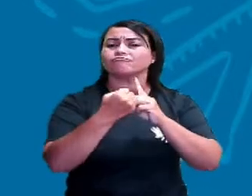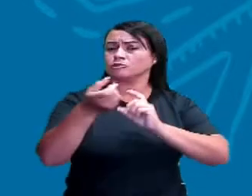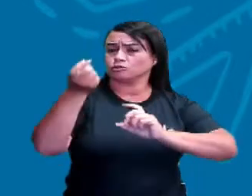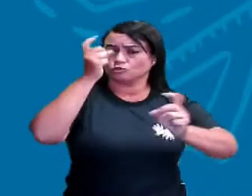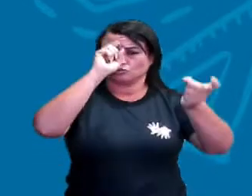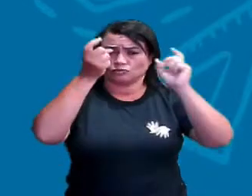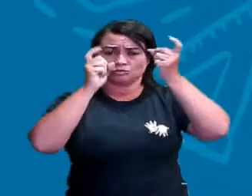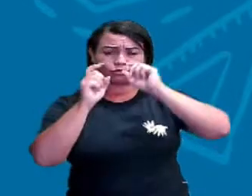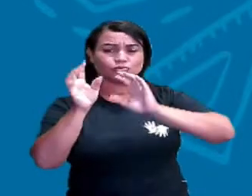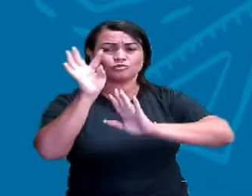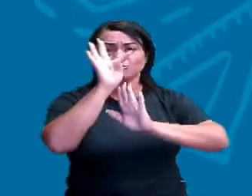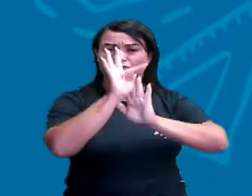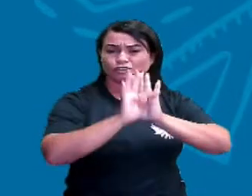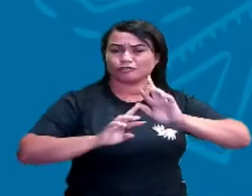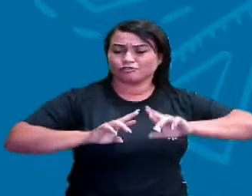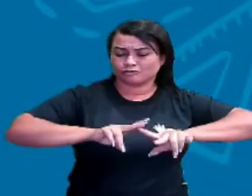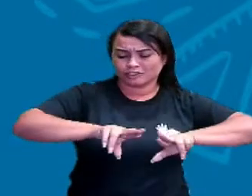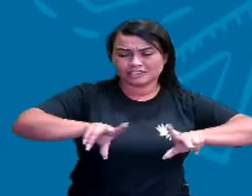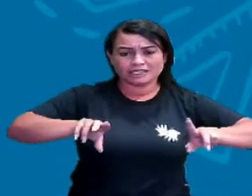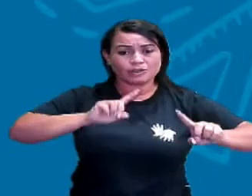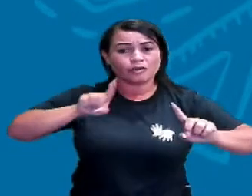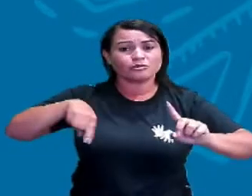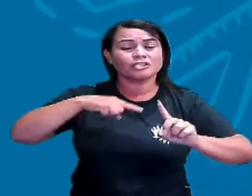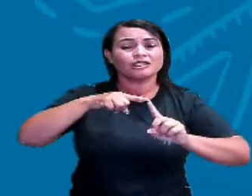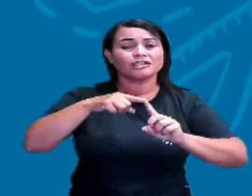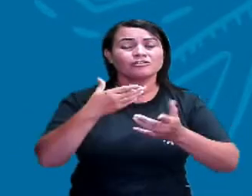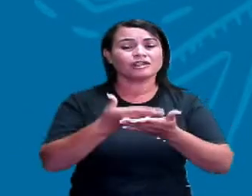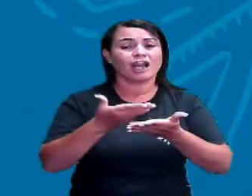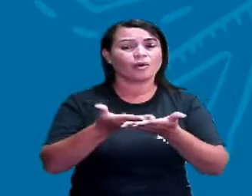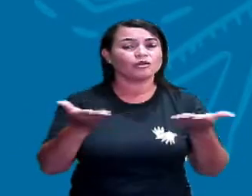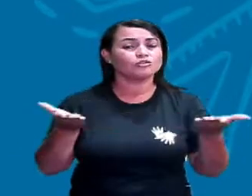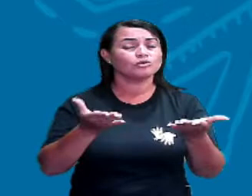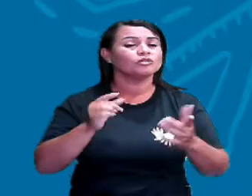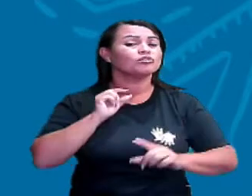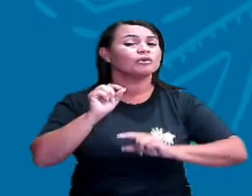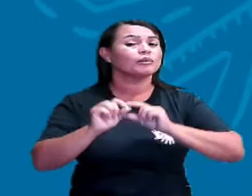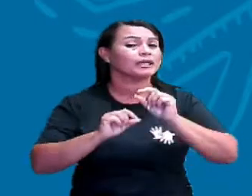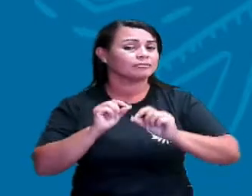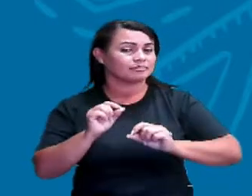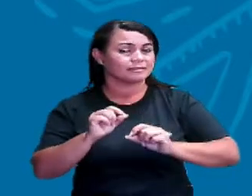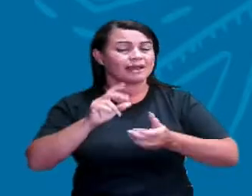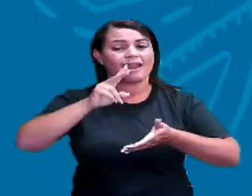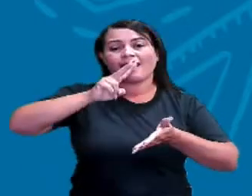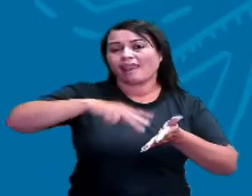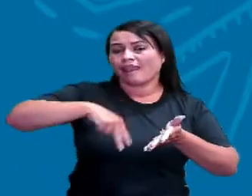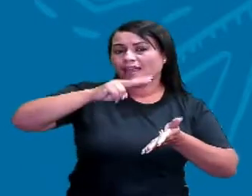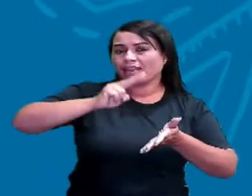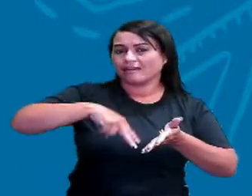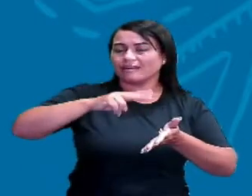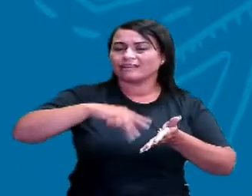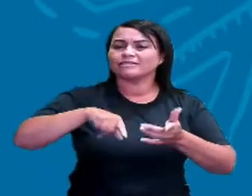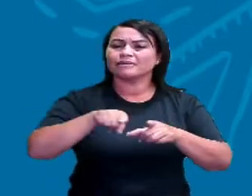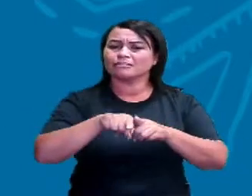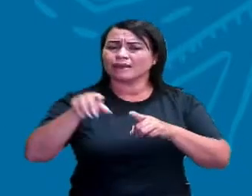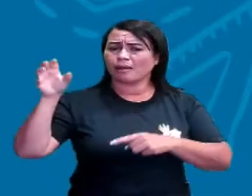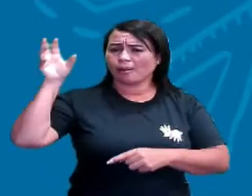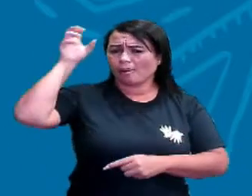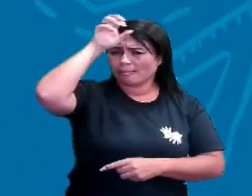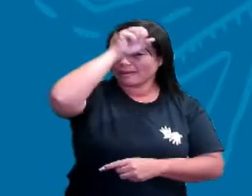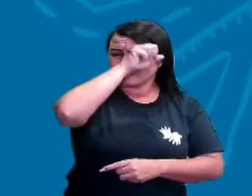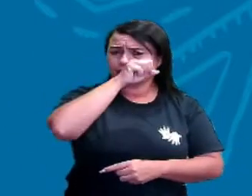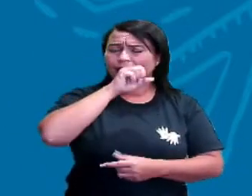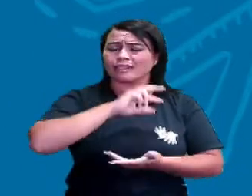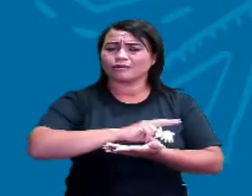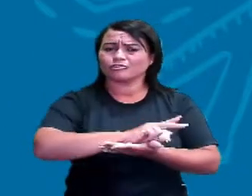sociodiscursivas dos textos. E o objetivo da nossa aula de hoje é ler e compreender os